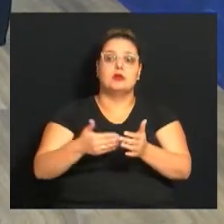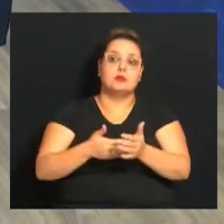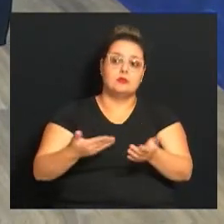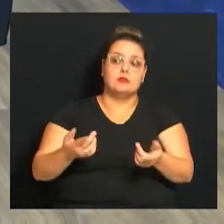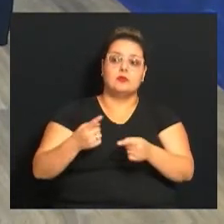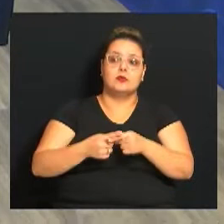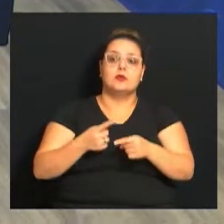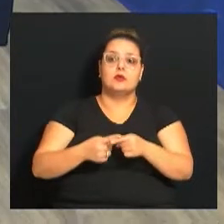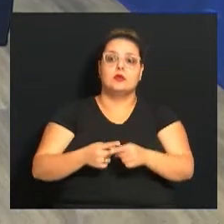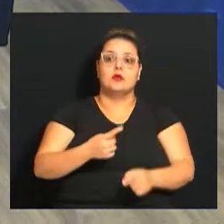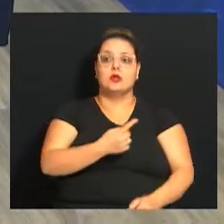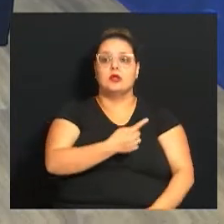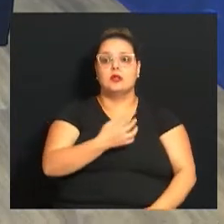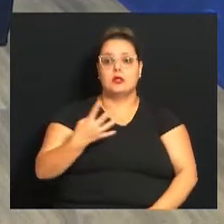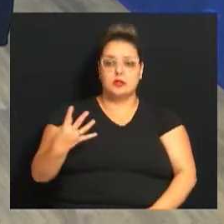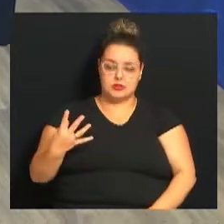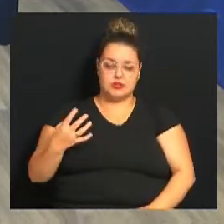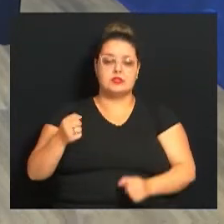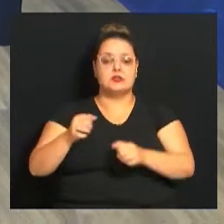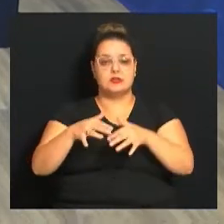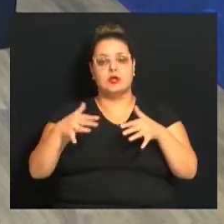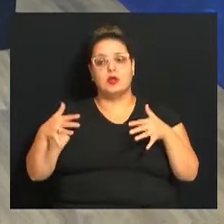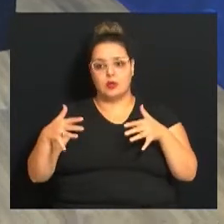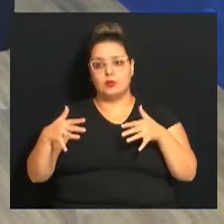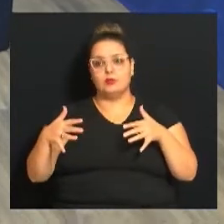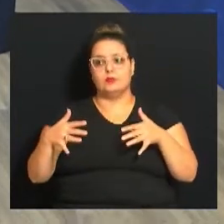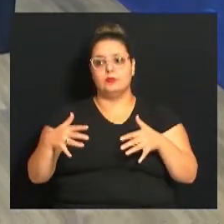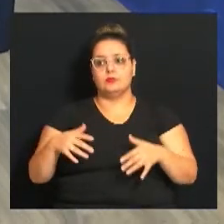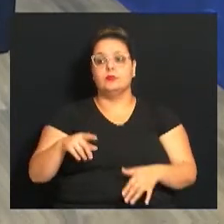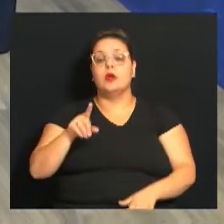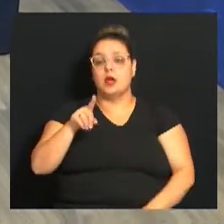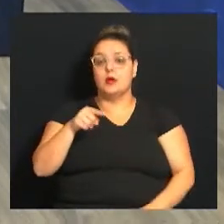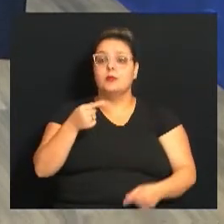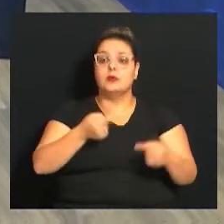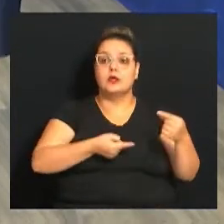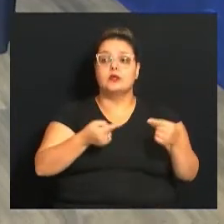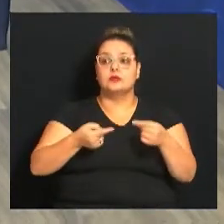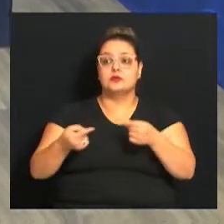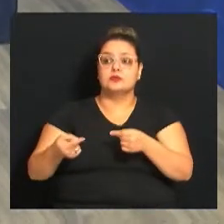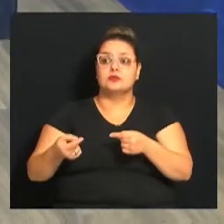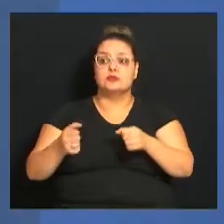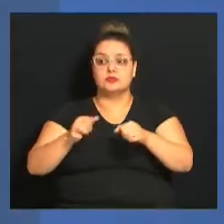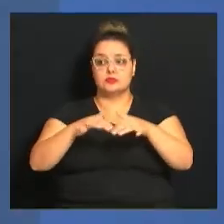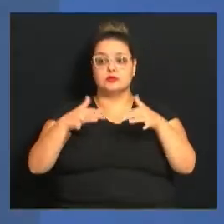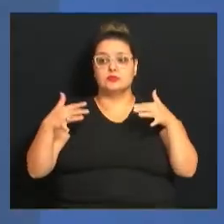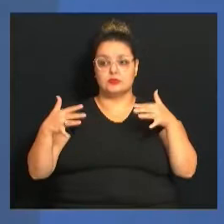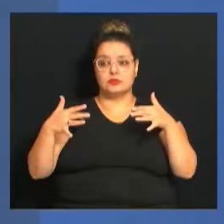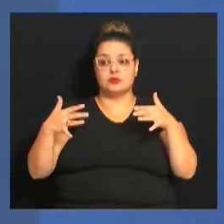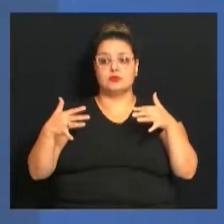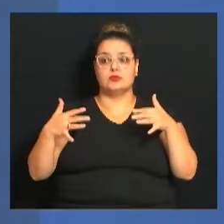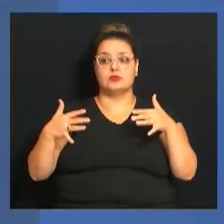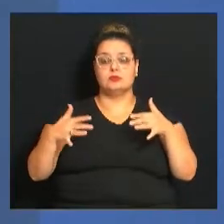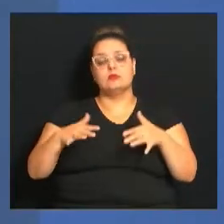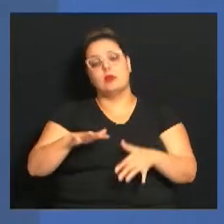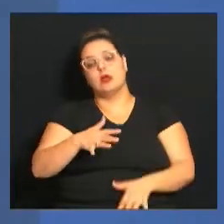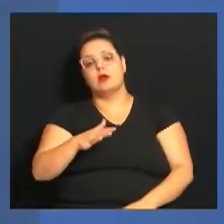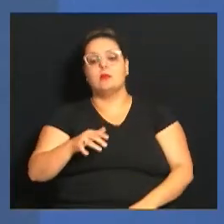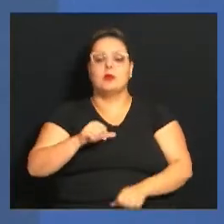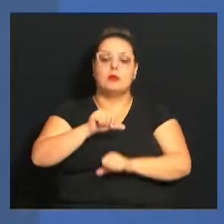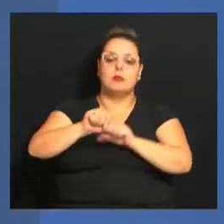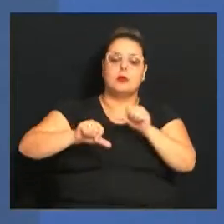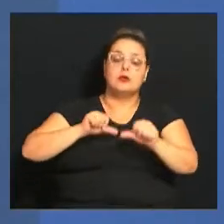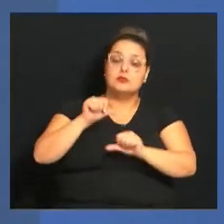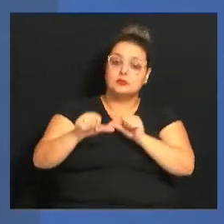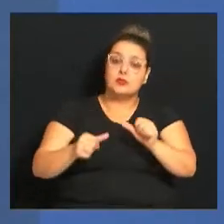a 14ª audiência pública. A discussão da audiência pública foi em torno de uma alteração proposta